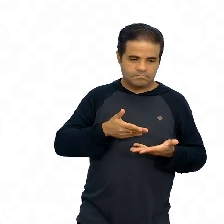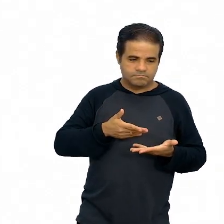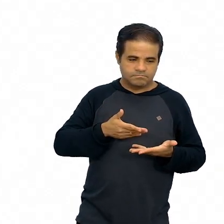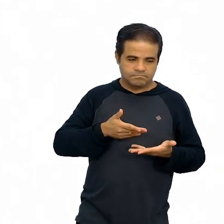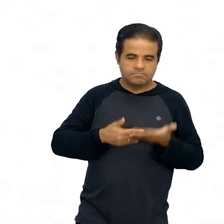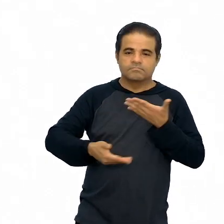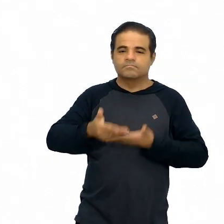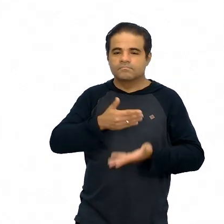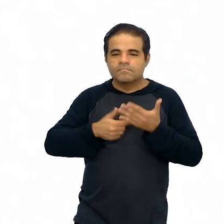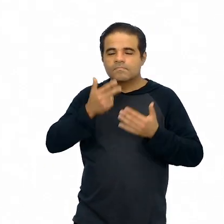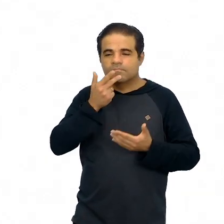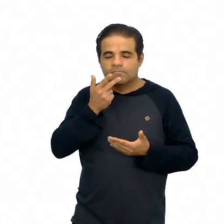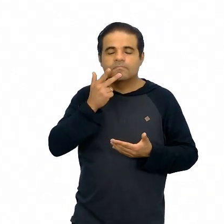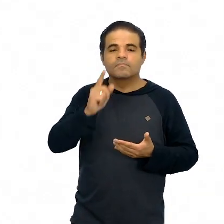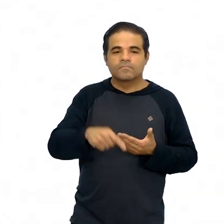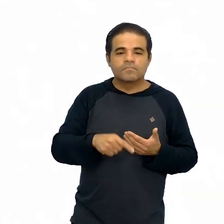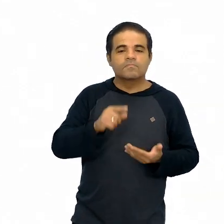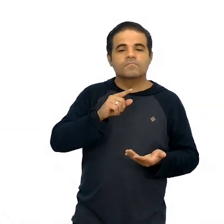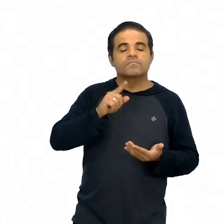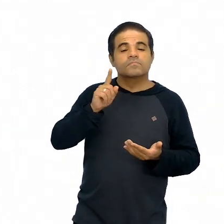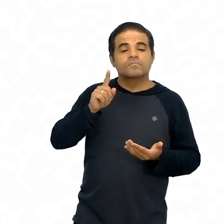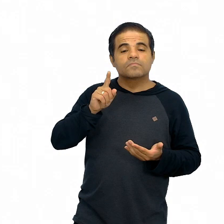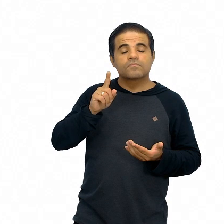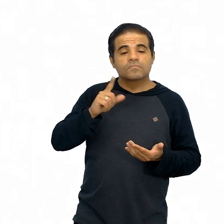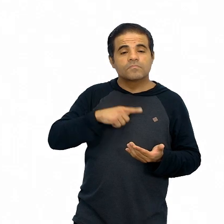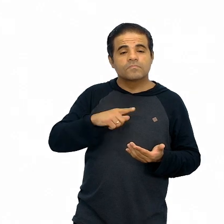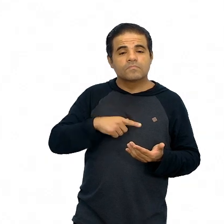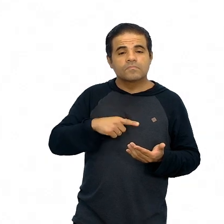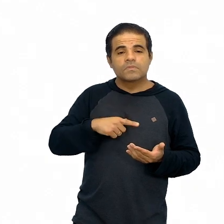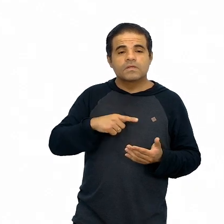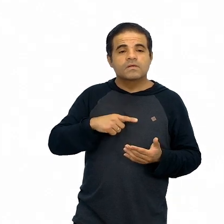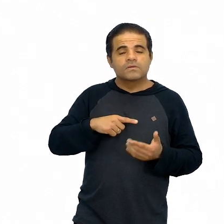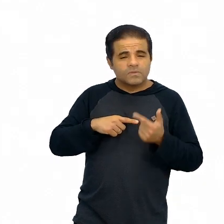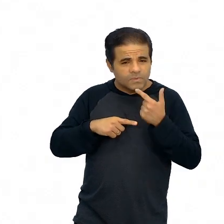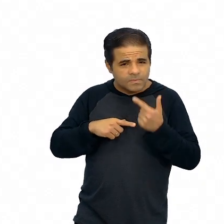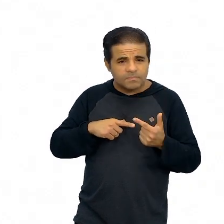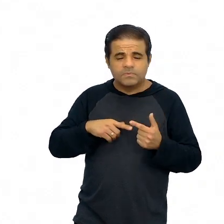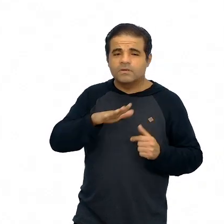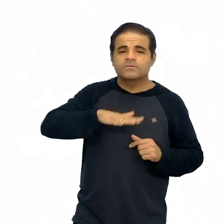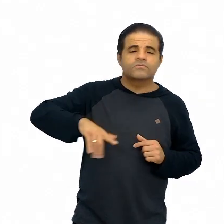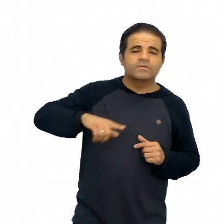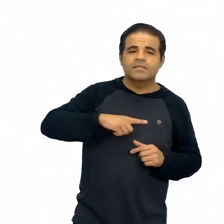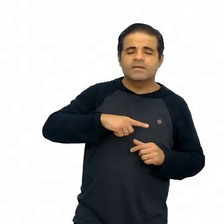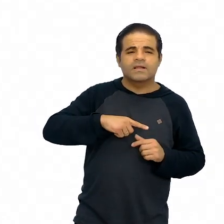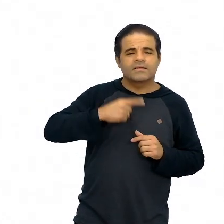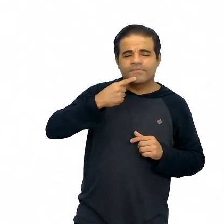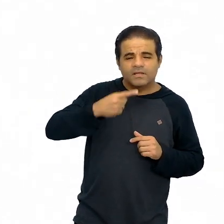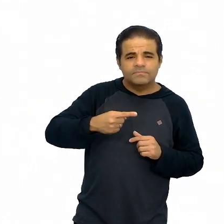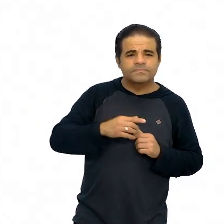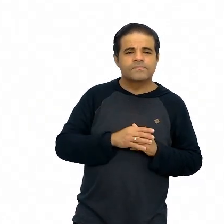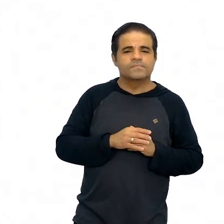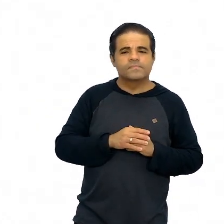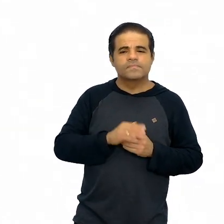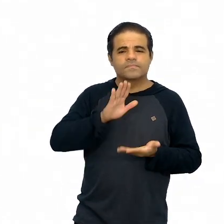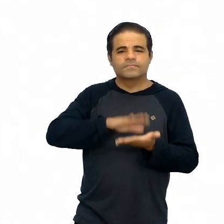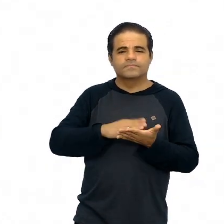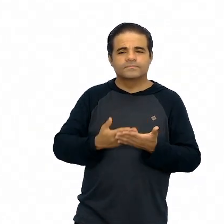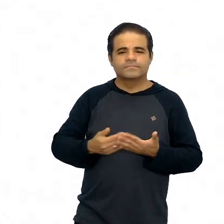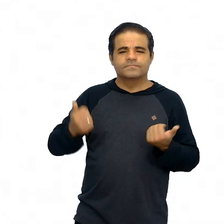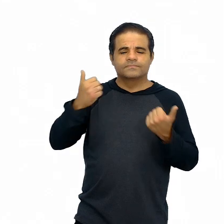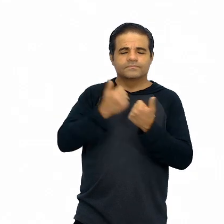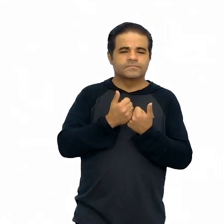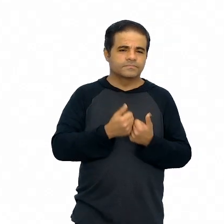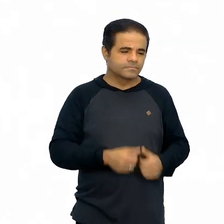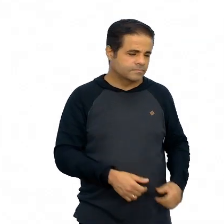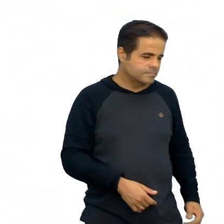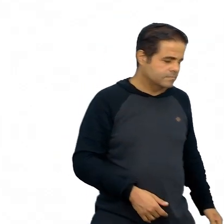fosse a torre de Pisa, que tem 4 graus de inclinação aí de direito, e aí é outra história, né, gente?